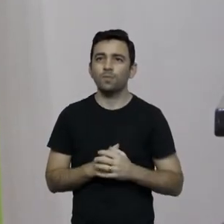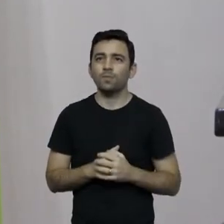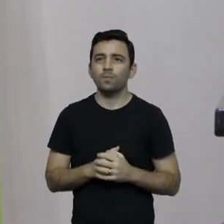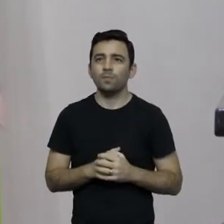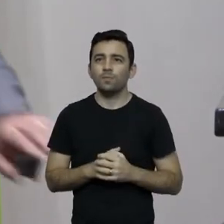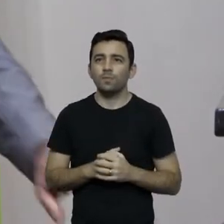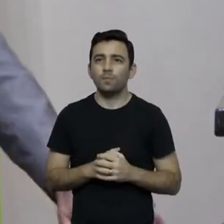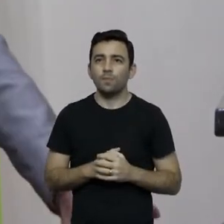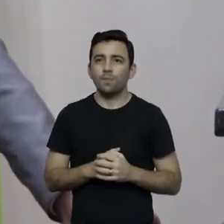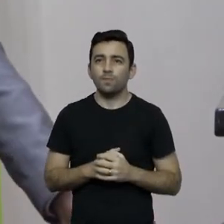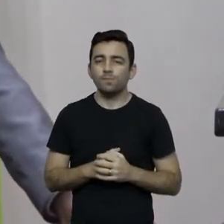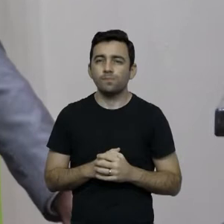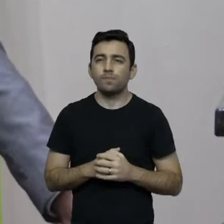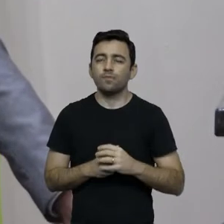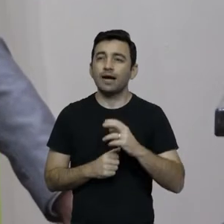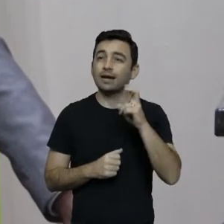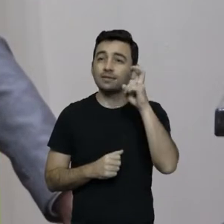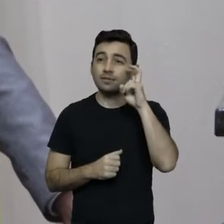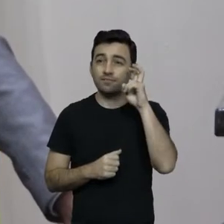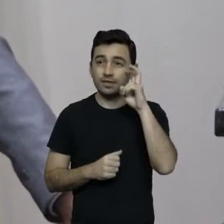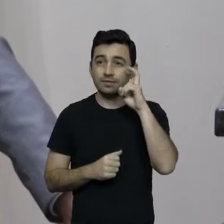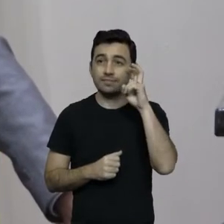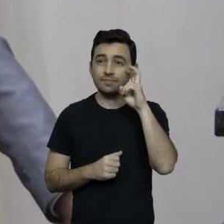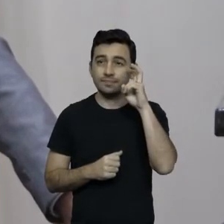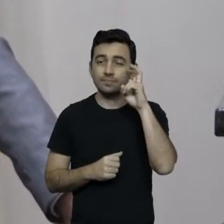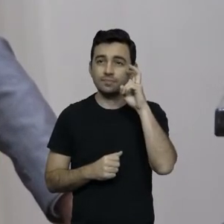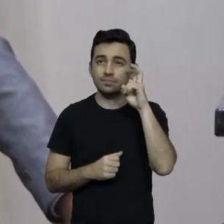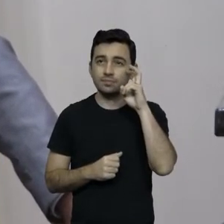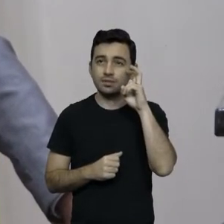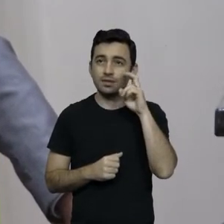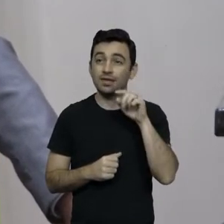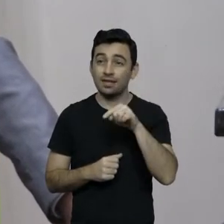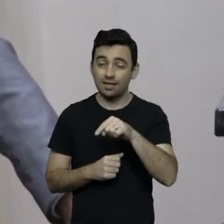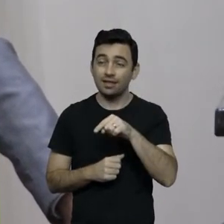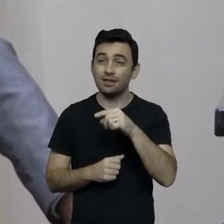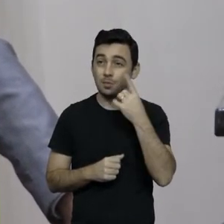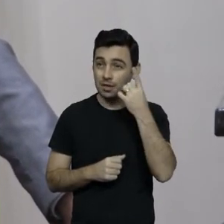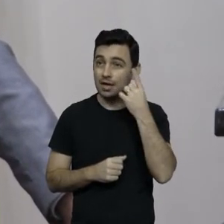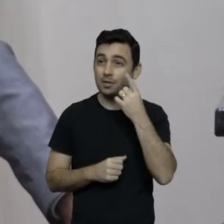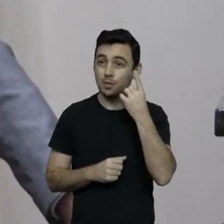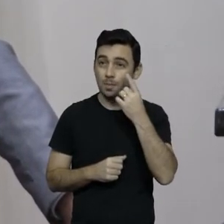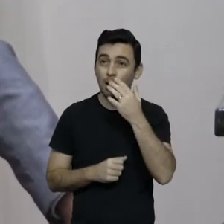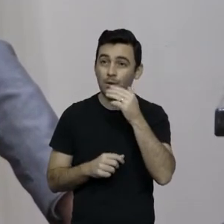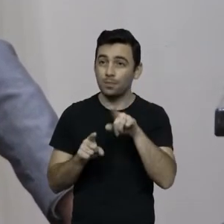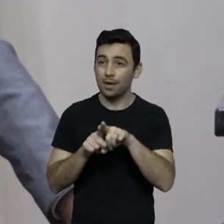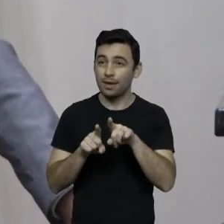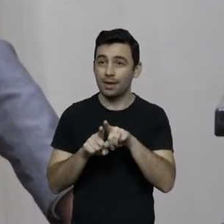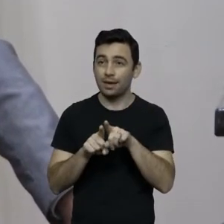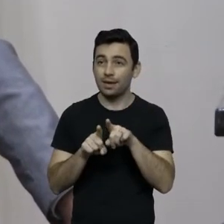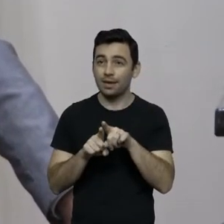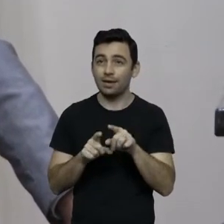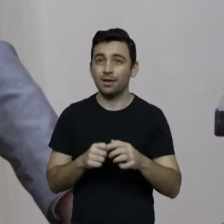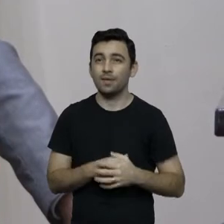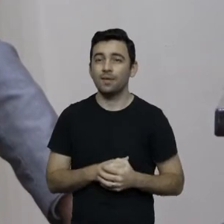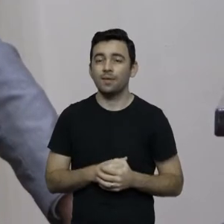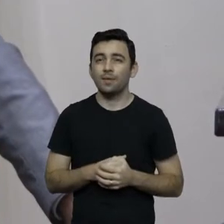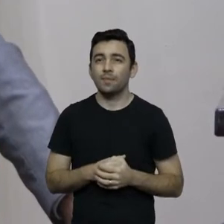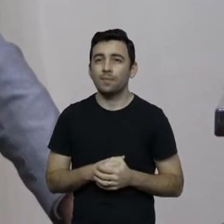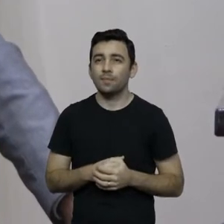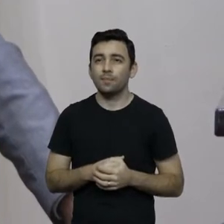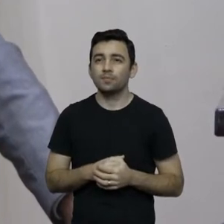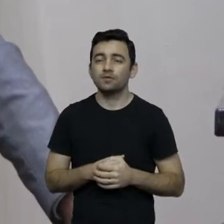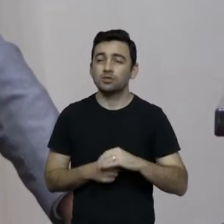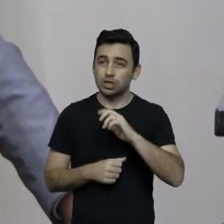e é na quinta-feira aliás Deputado Mauro também passou por lá o deputado